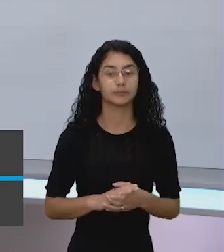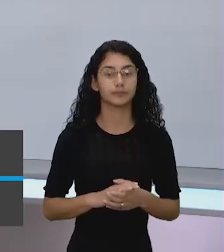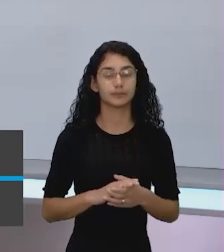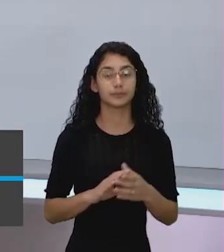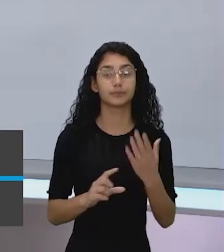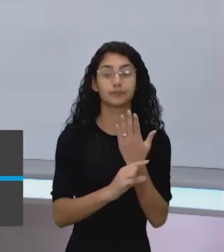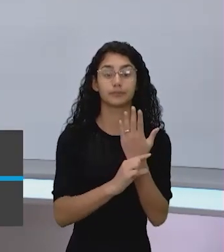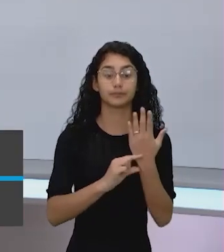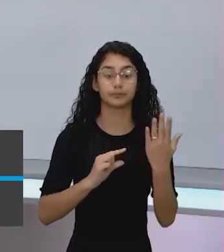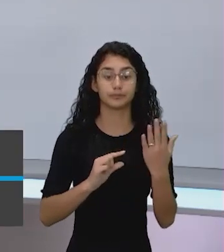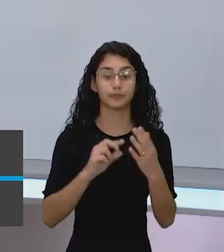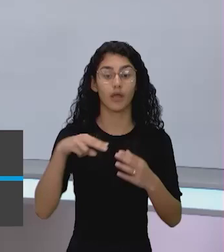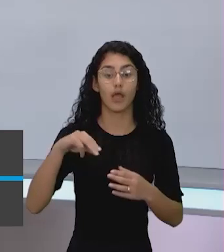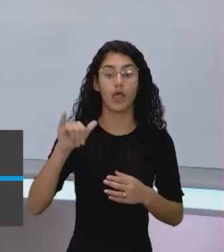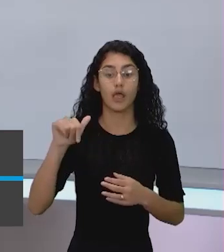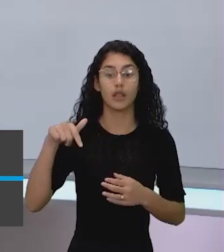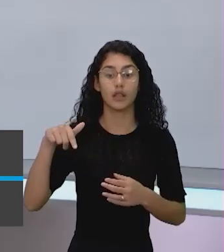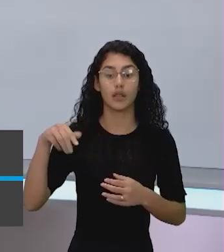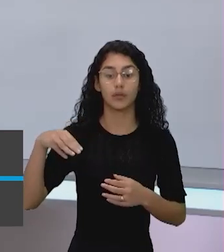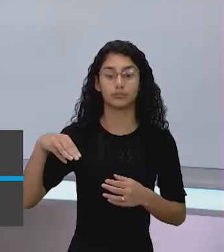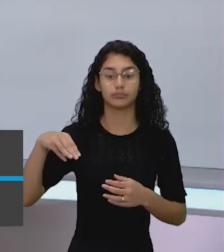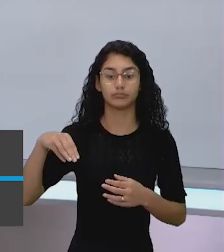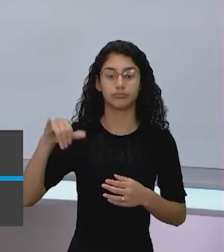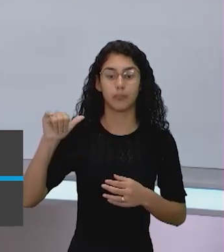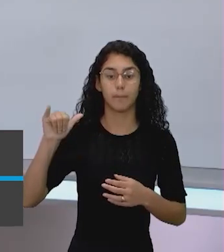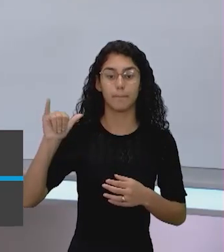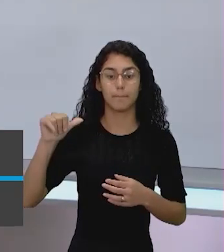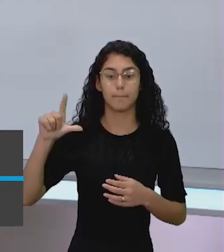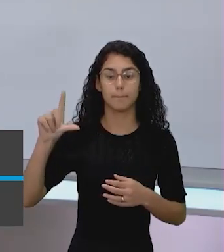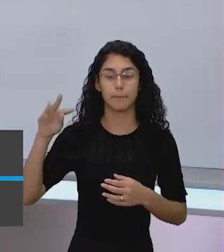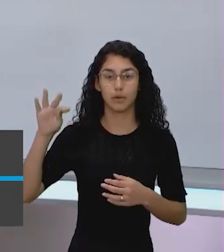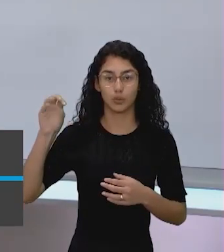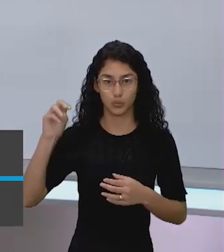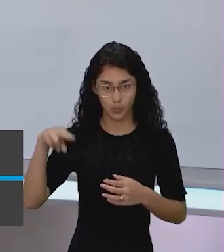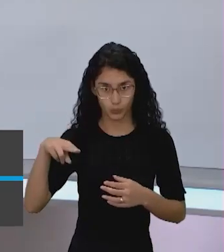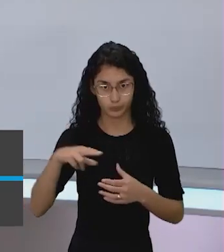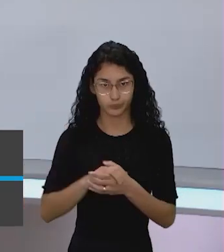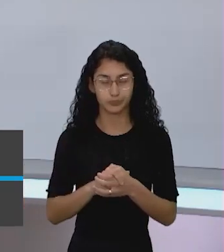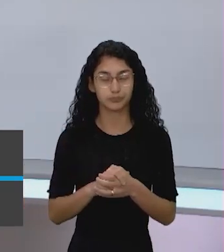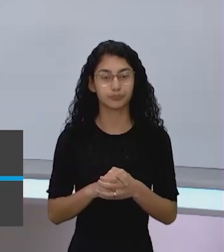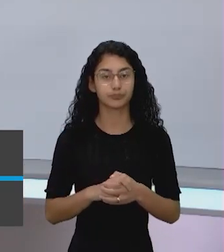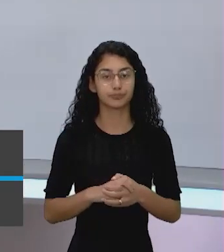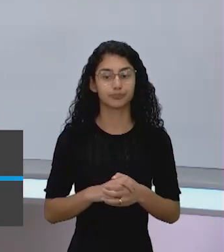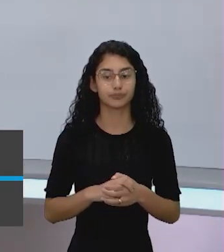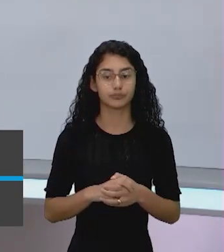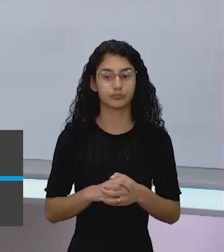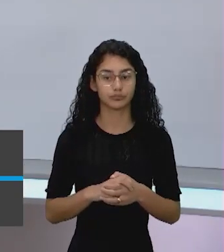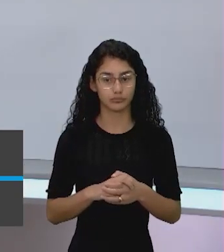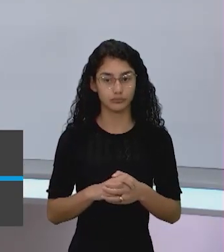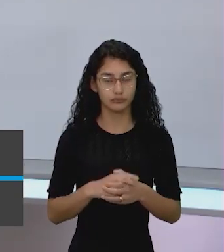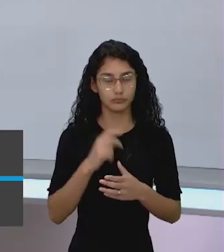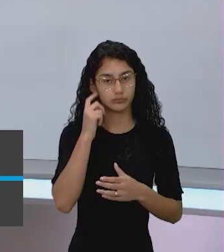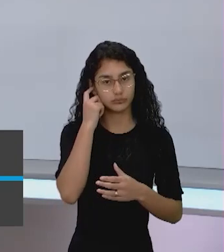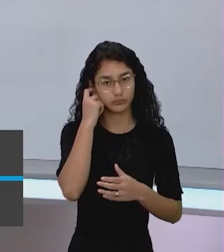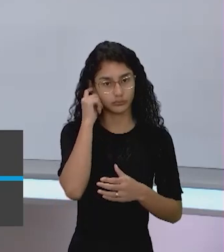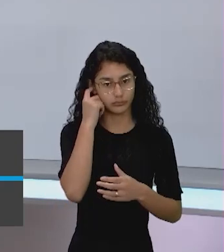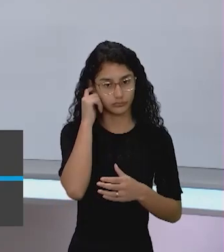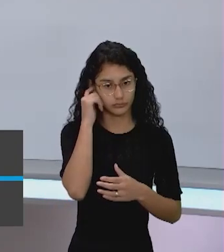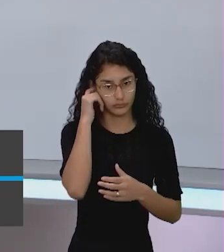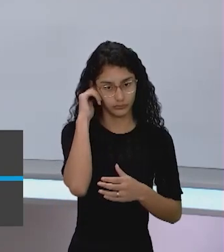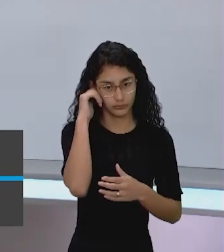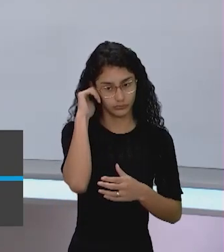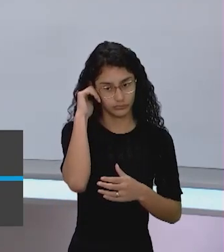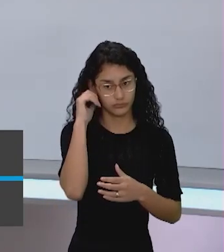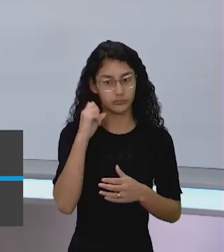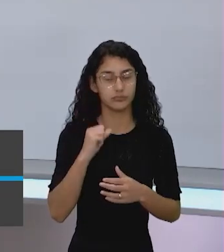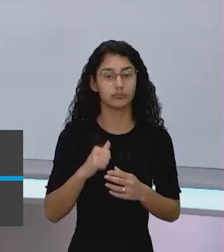Santos, né? Então, Milton Santos, esse grande geógrafo brasileiro, esse grande intelectual, ele tanto foi inspirado